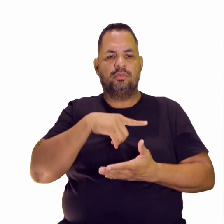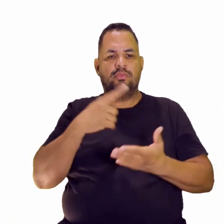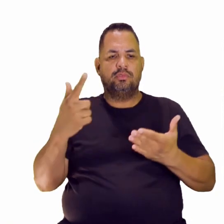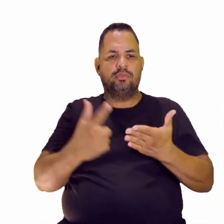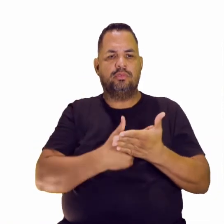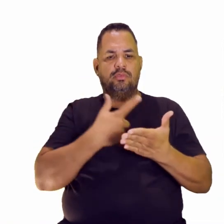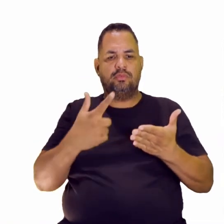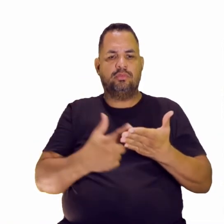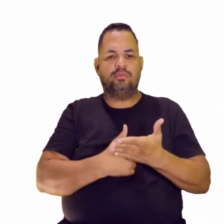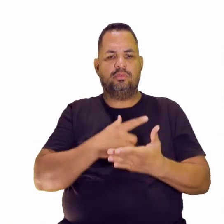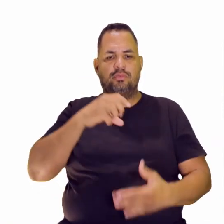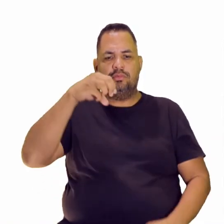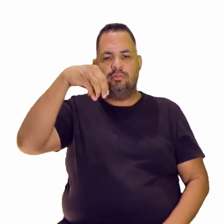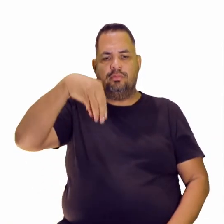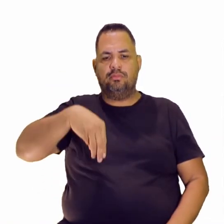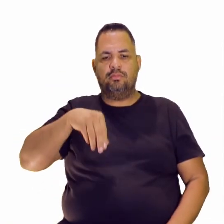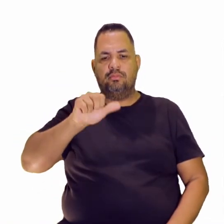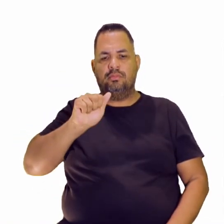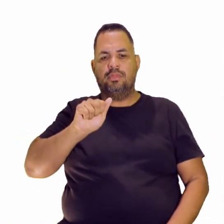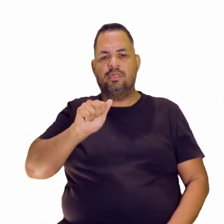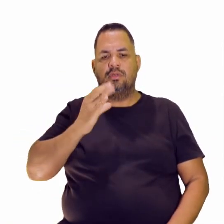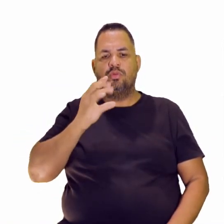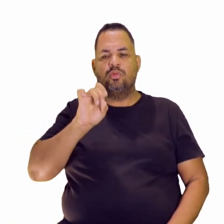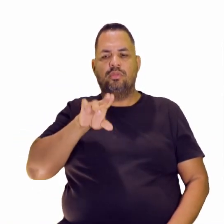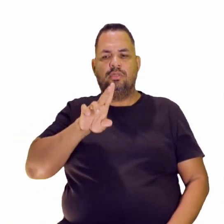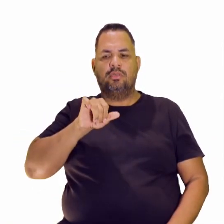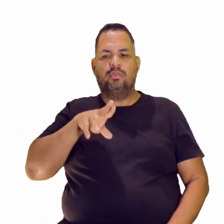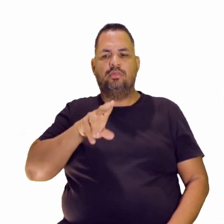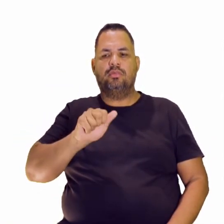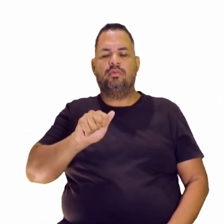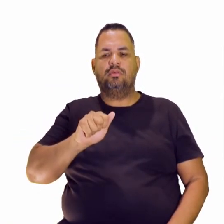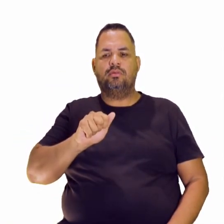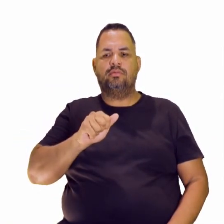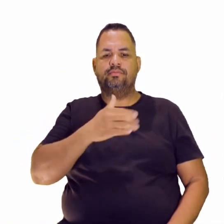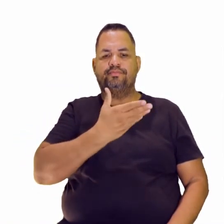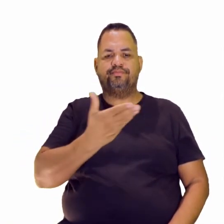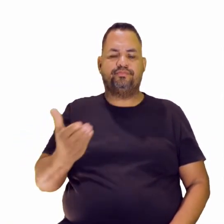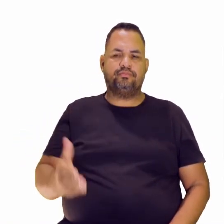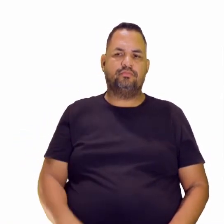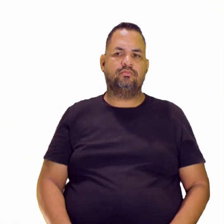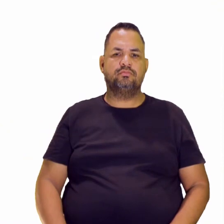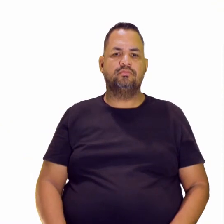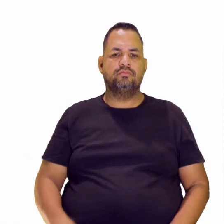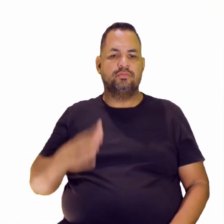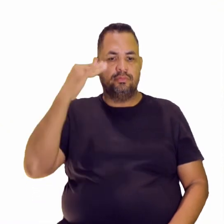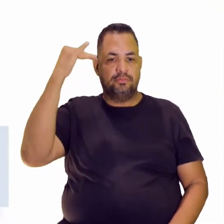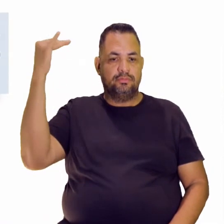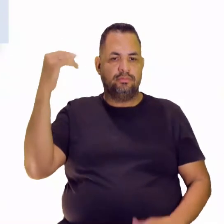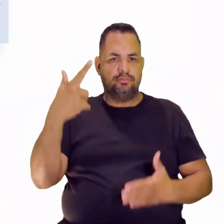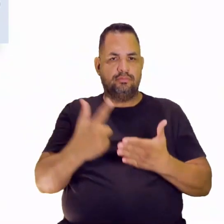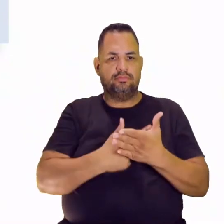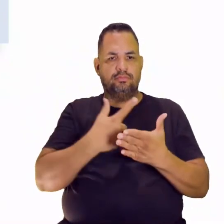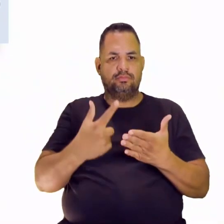a sua mais famosa aí, aclamada, Macunaíma.